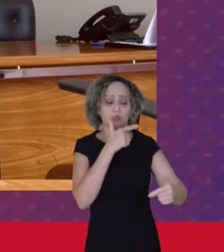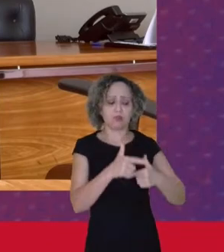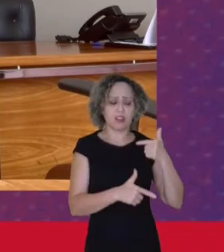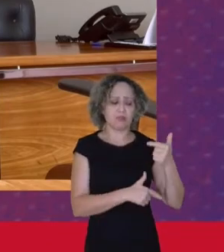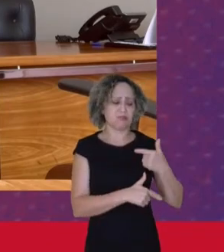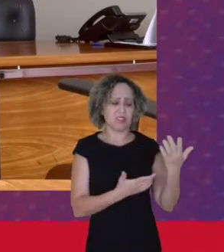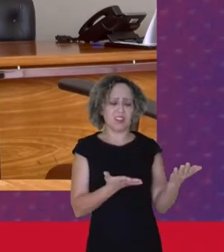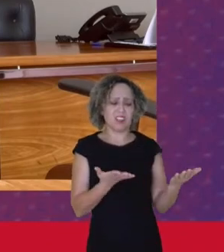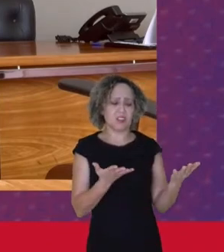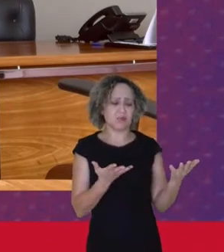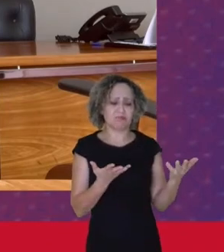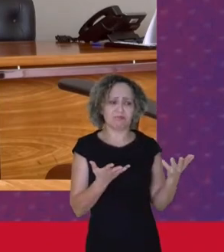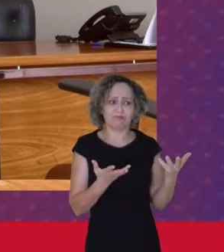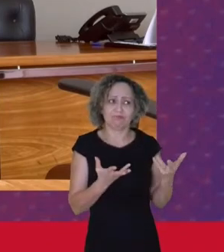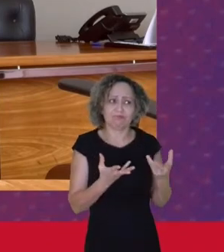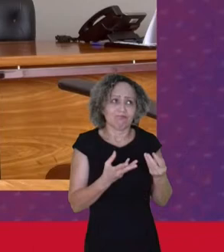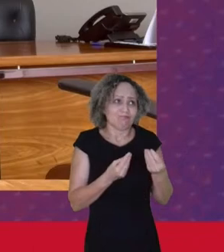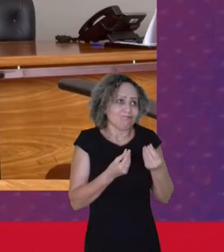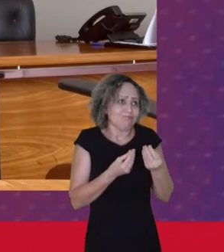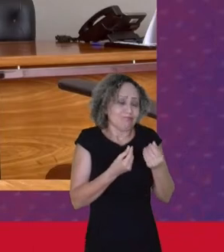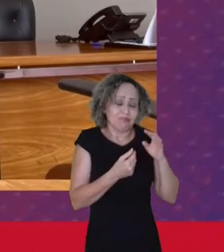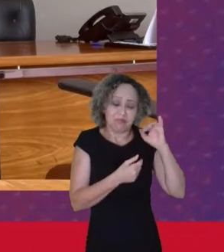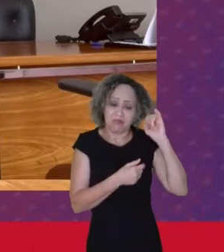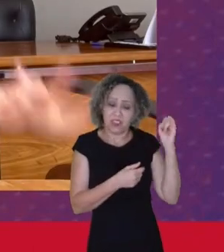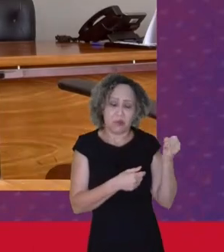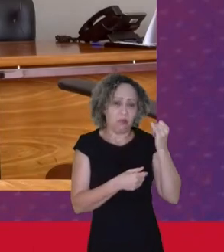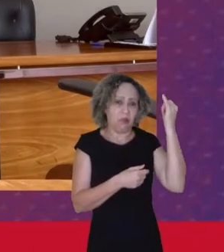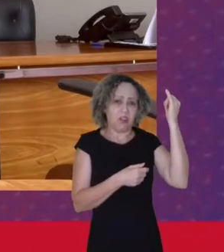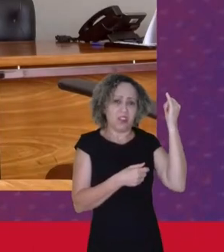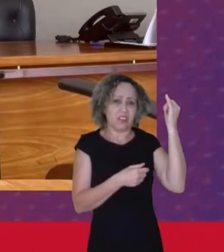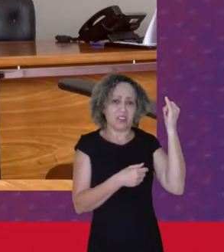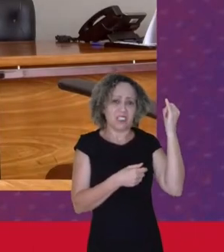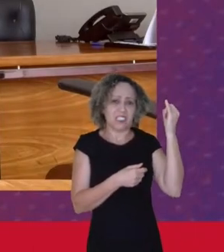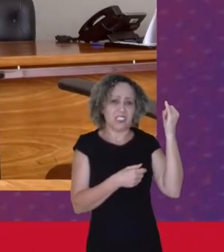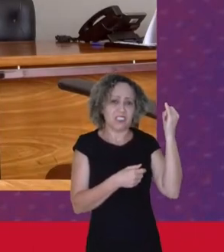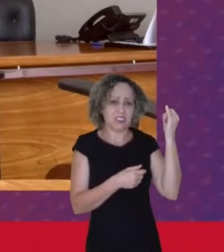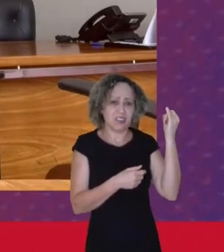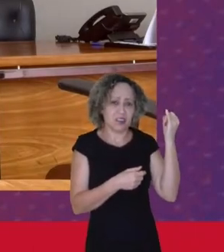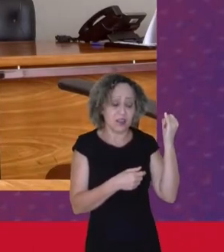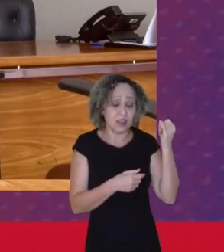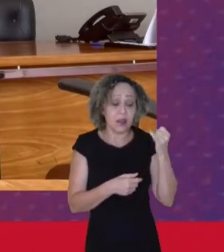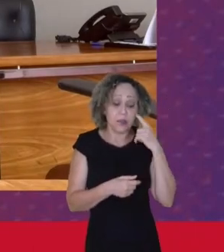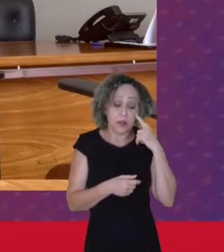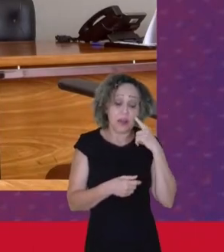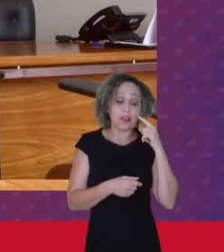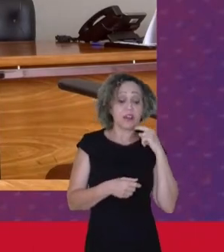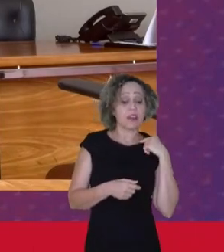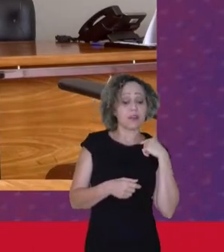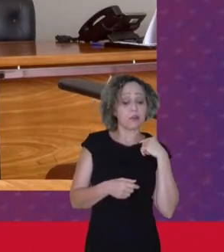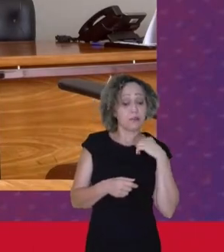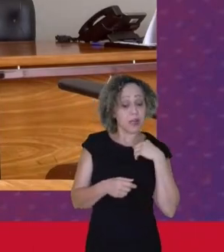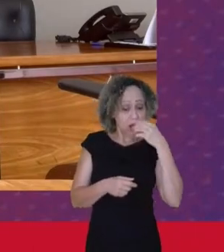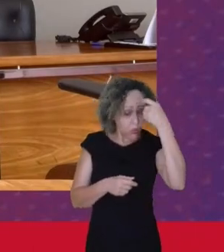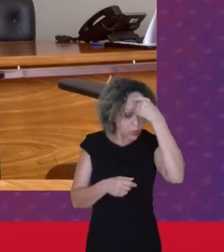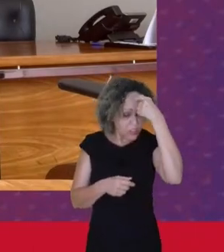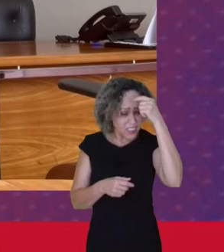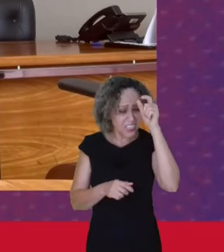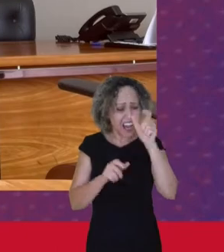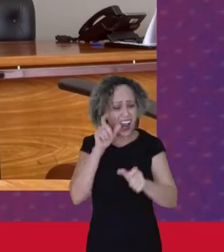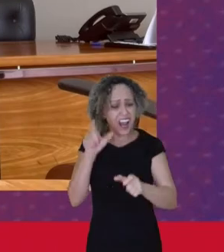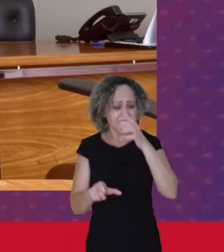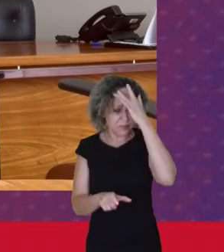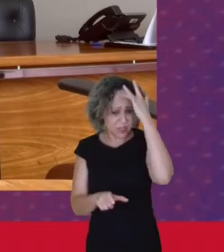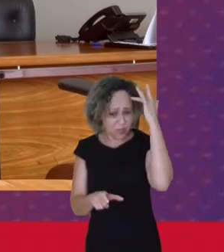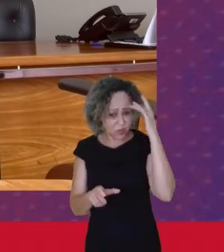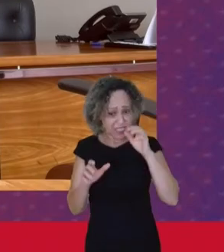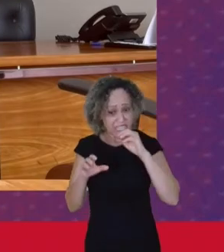ele vinha para trabalhar essa questão da rede social, que era vista como uma terra sem lei. Então o Humaniza vem para dizer não. Não é uma terra